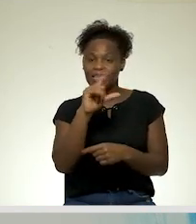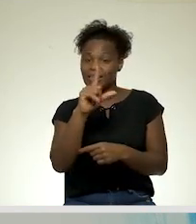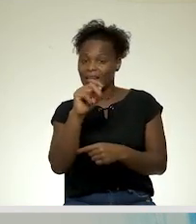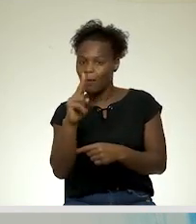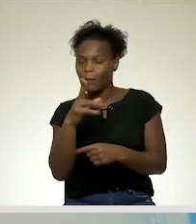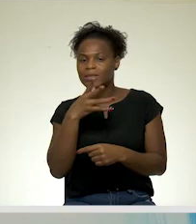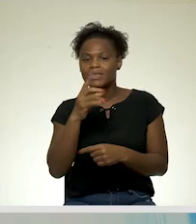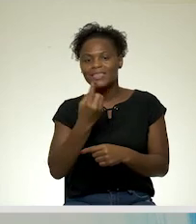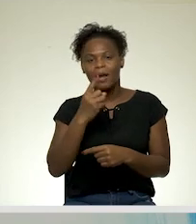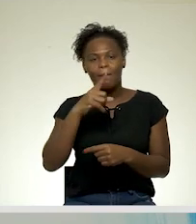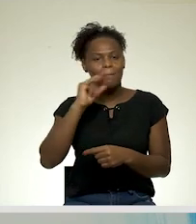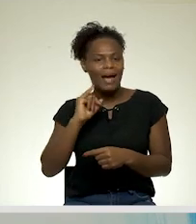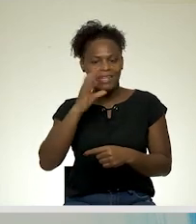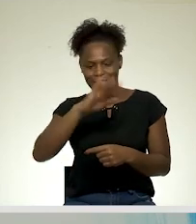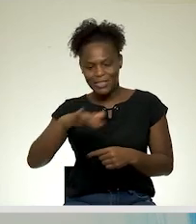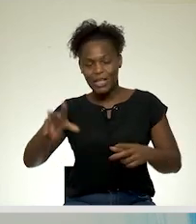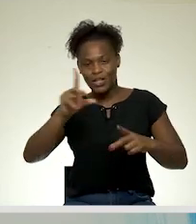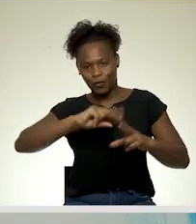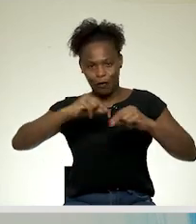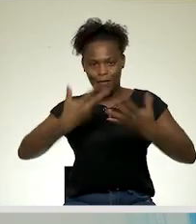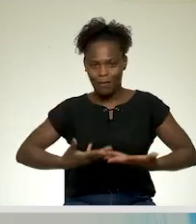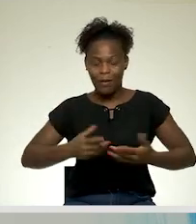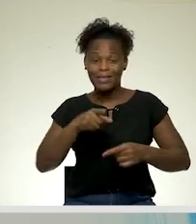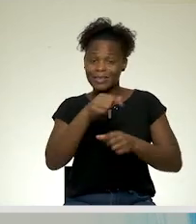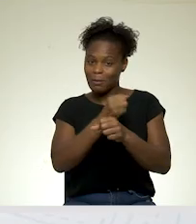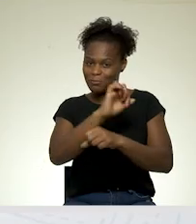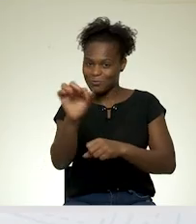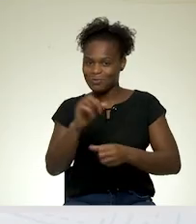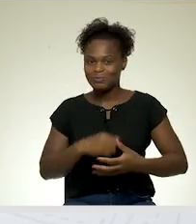considerado o pai da ciência moderna? Este é o vosso trabalho.